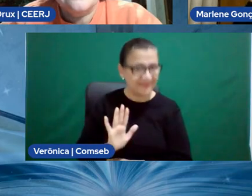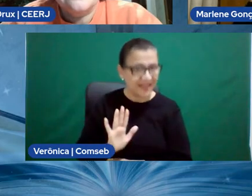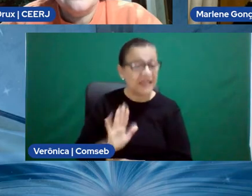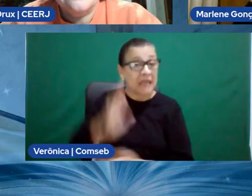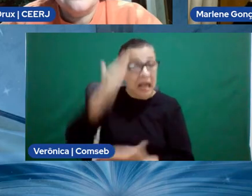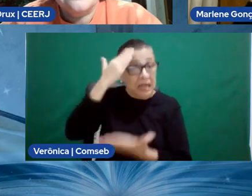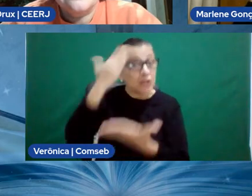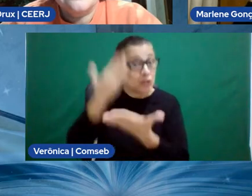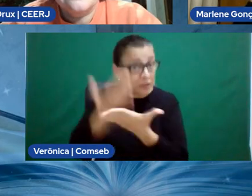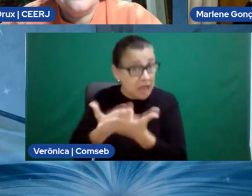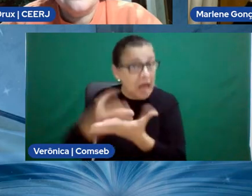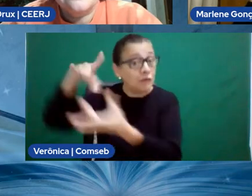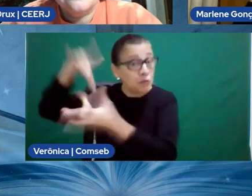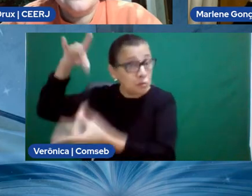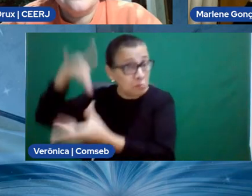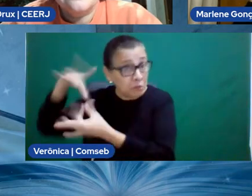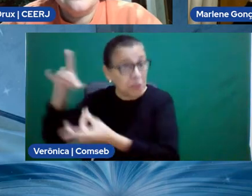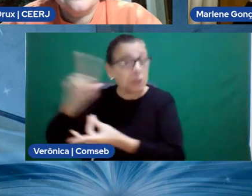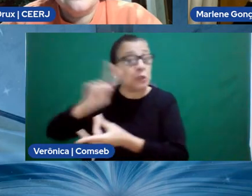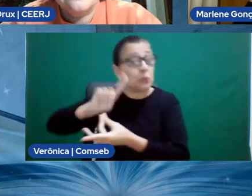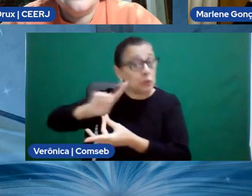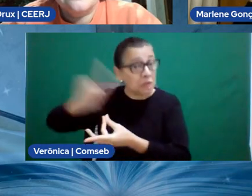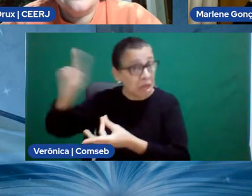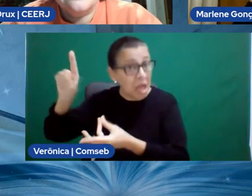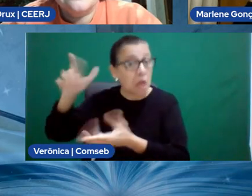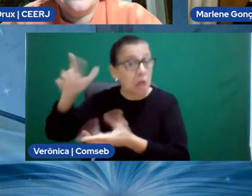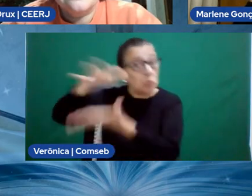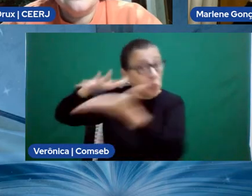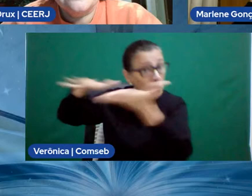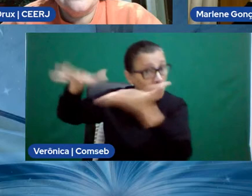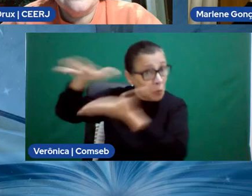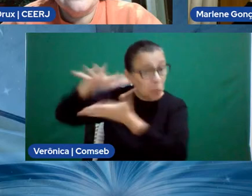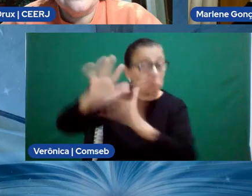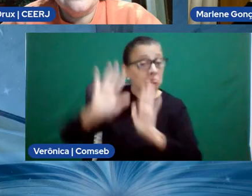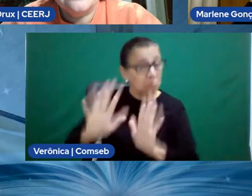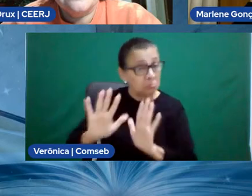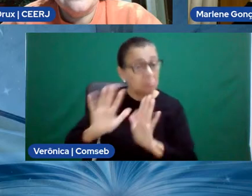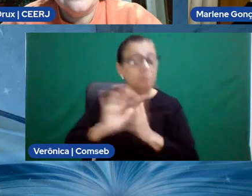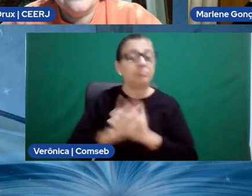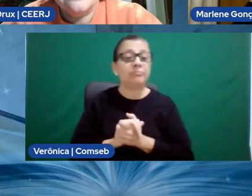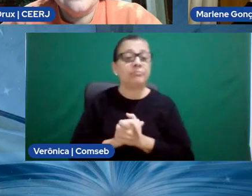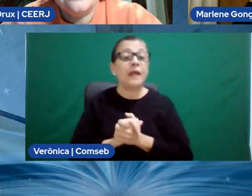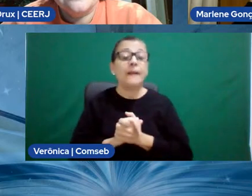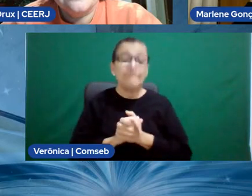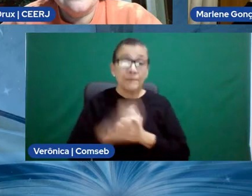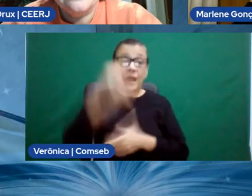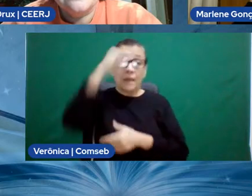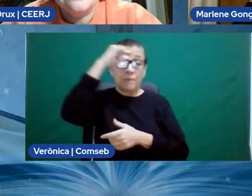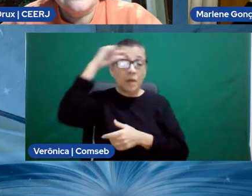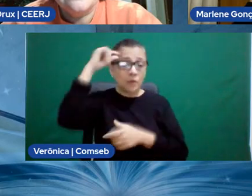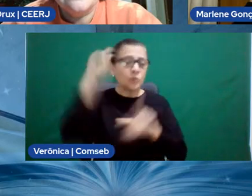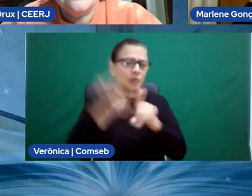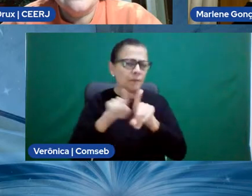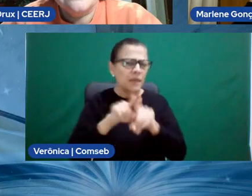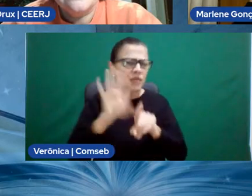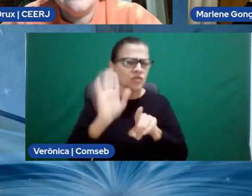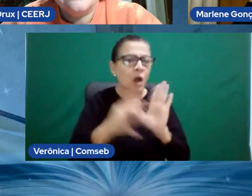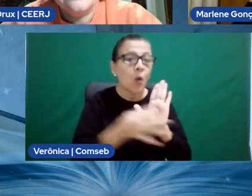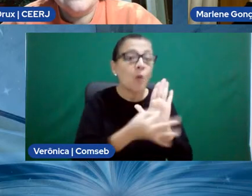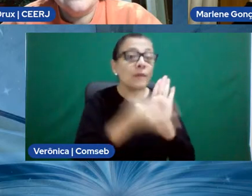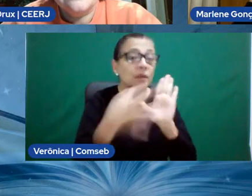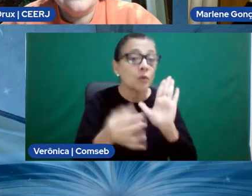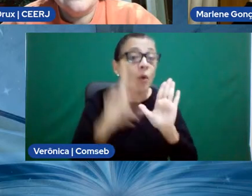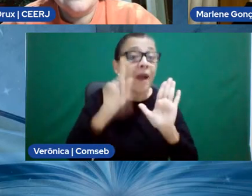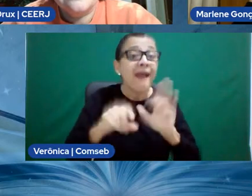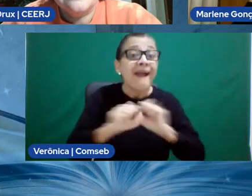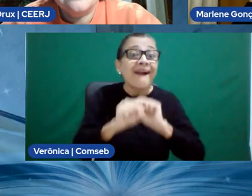que também falou sobre isso. O Emmanuel. O Emmanuel. Isso é muito, muito claro